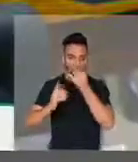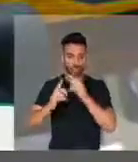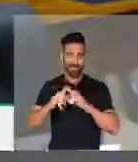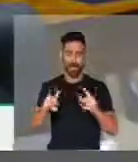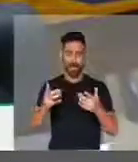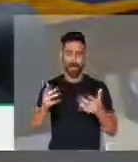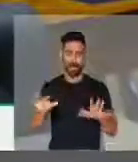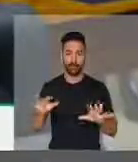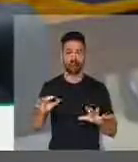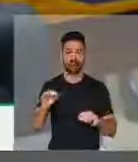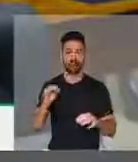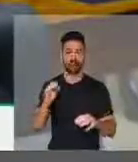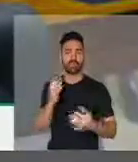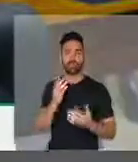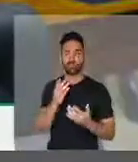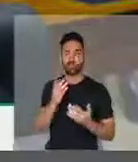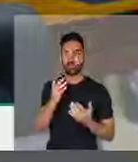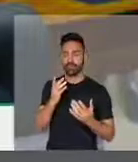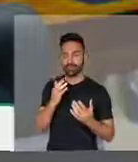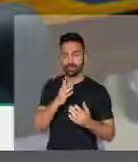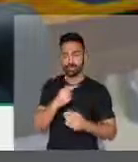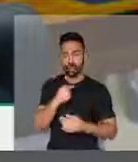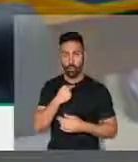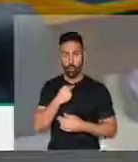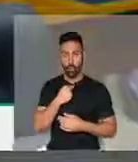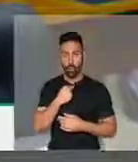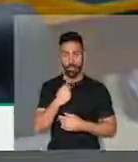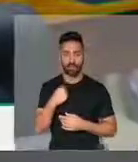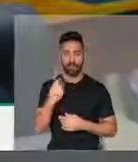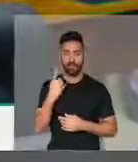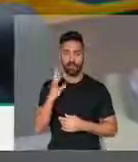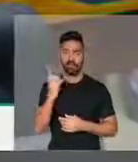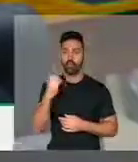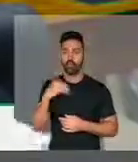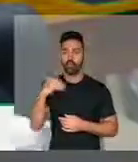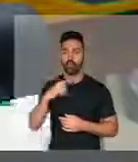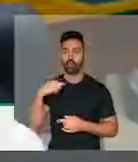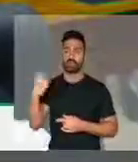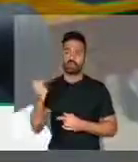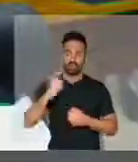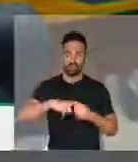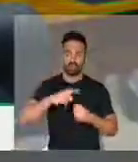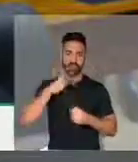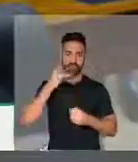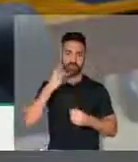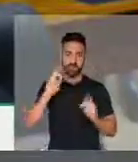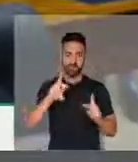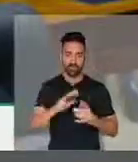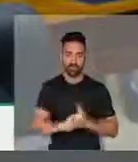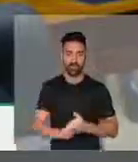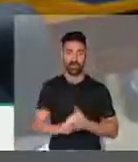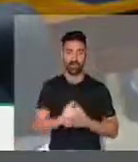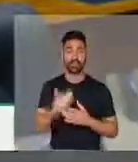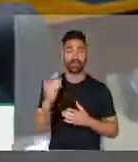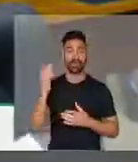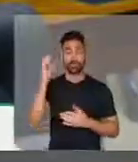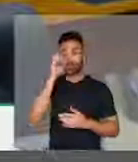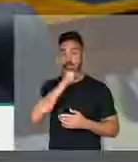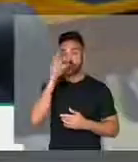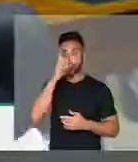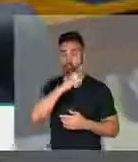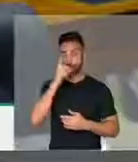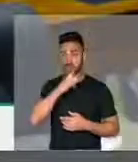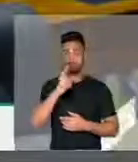tomar o tempo da deputada Rosinha, apenas falarei por um minuto e esperarei o meu tempo regimentar. Durante esse final de semana, presidente, eu